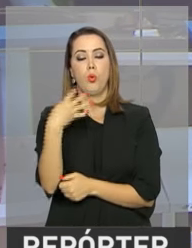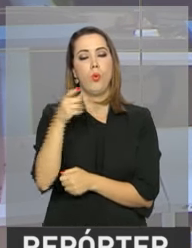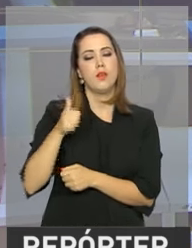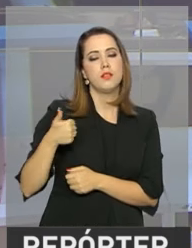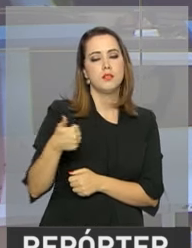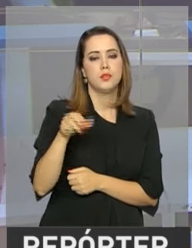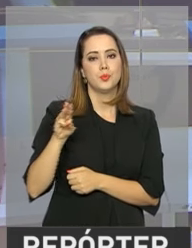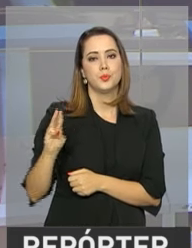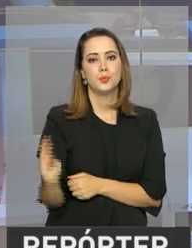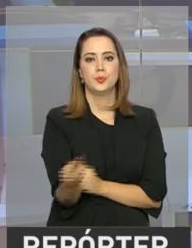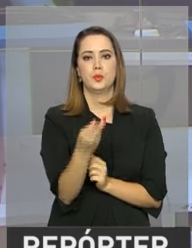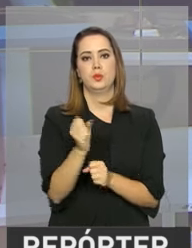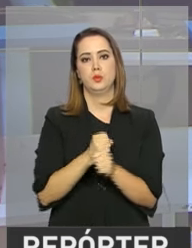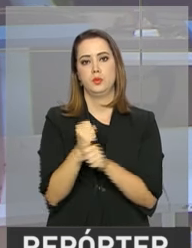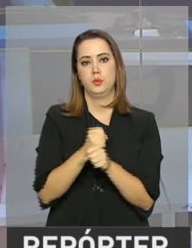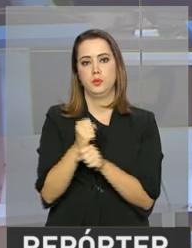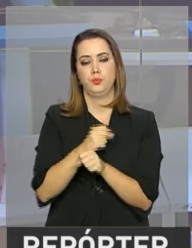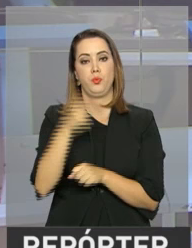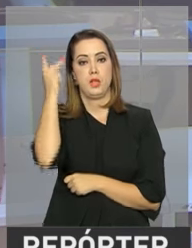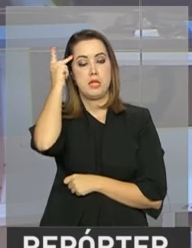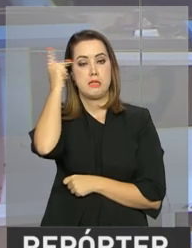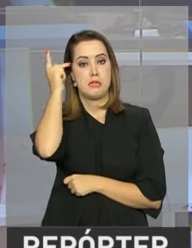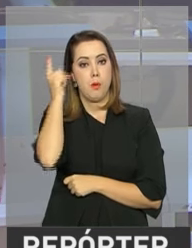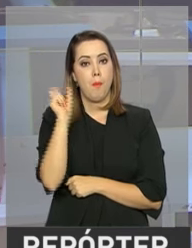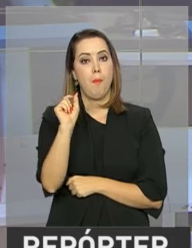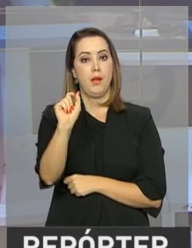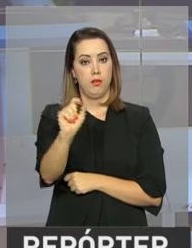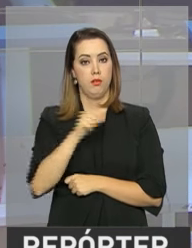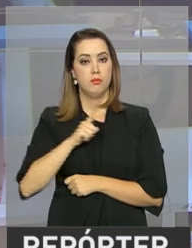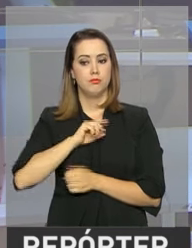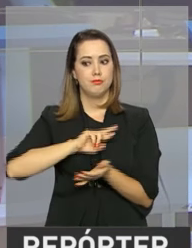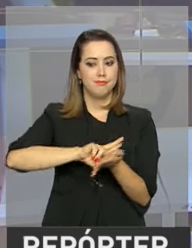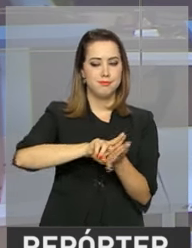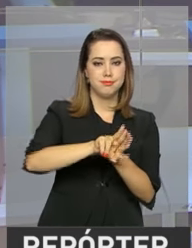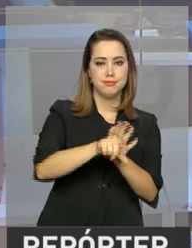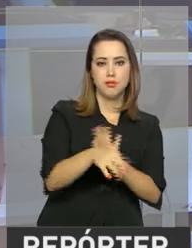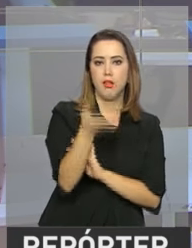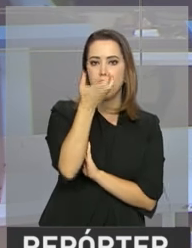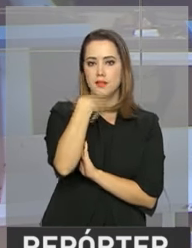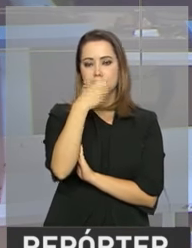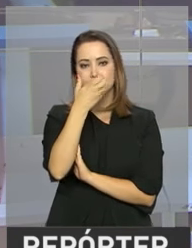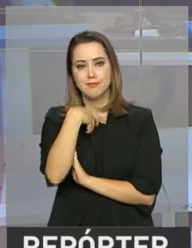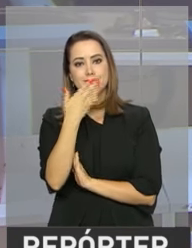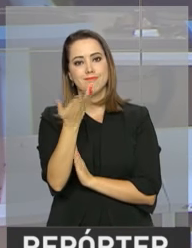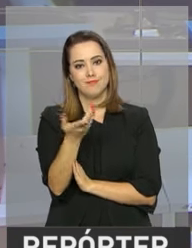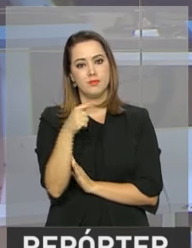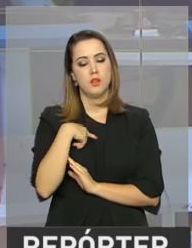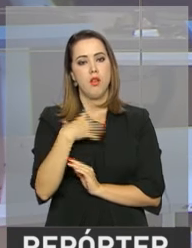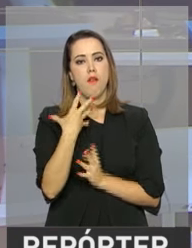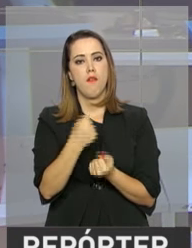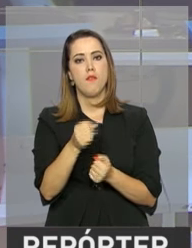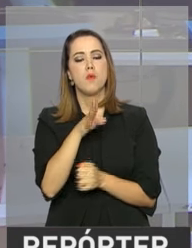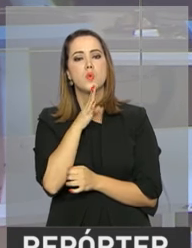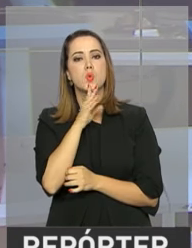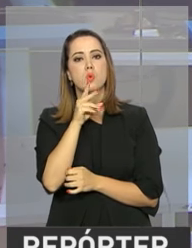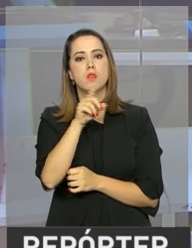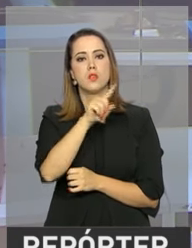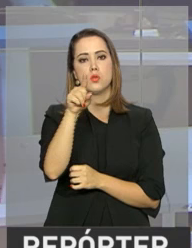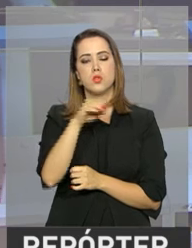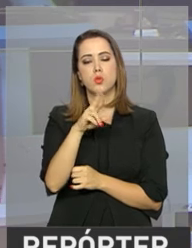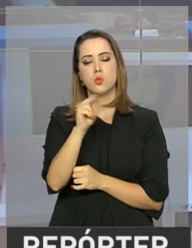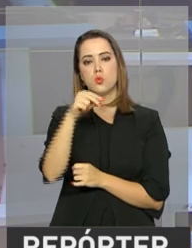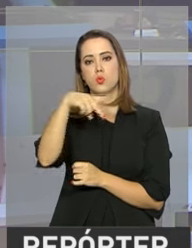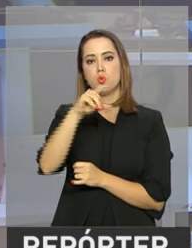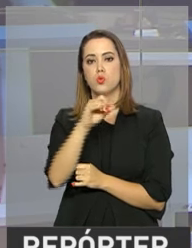os vários tipos climáticos, se caracteriza pela diversidade de cultivos. vamos conhecer o seu Zundi, que optou pelo plantio